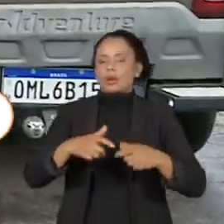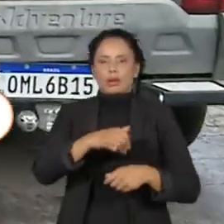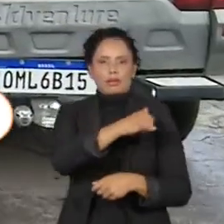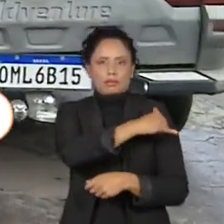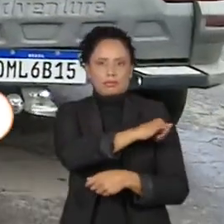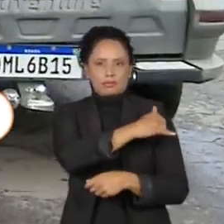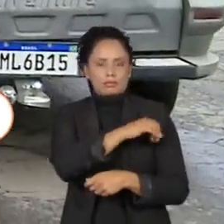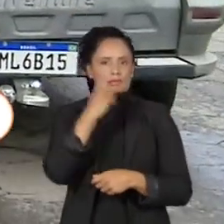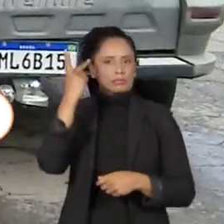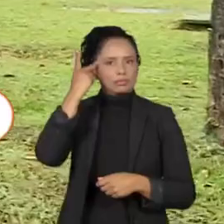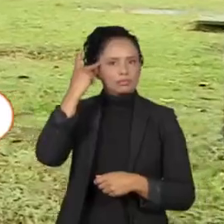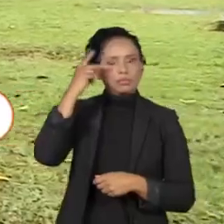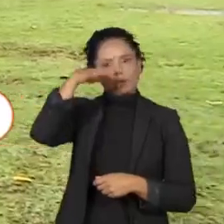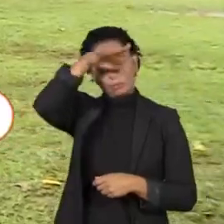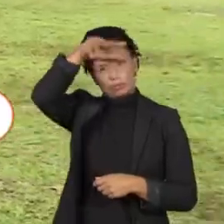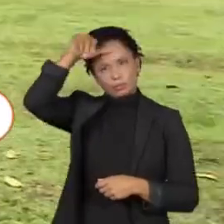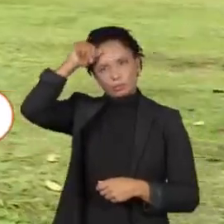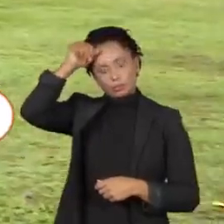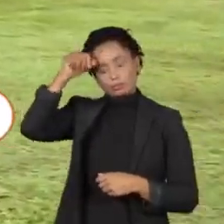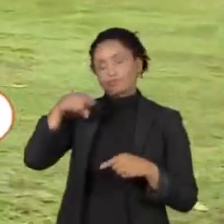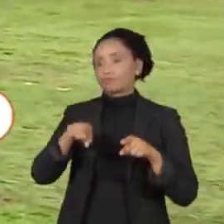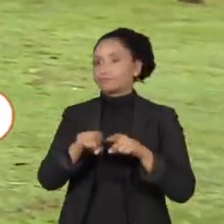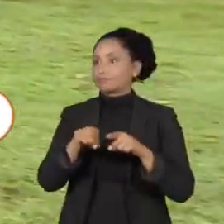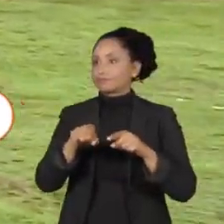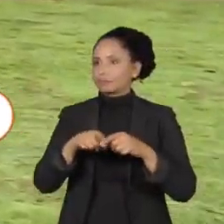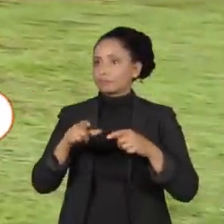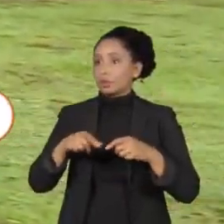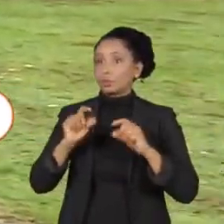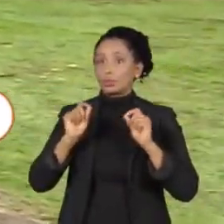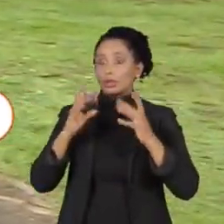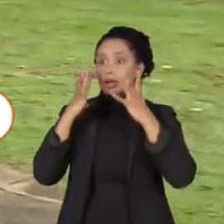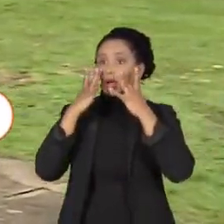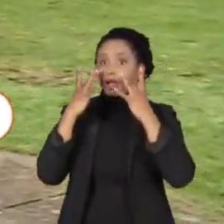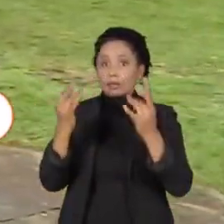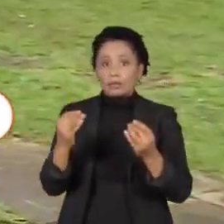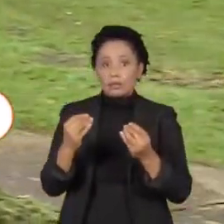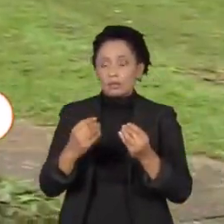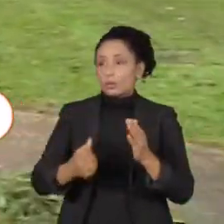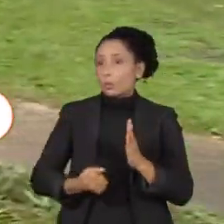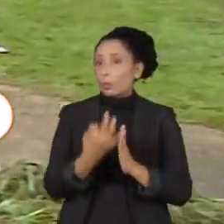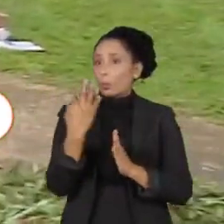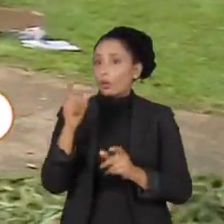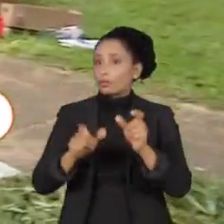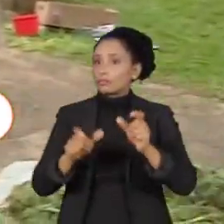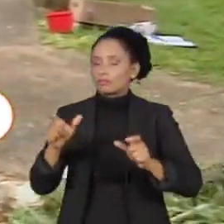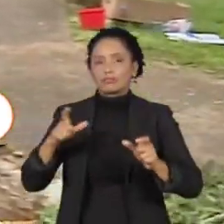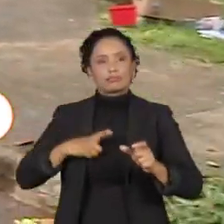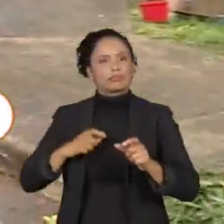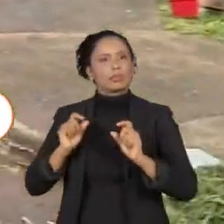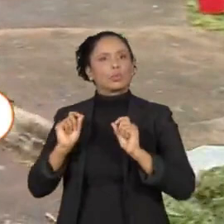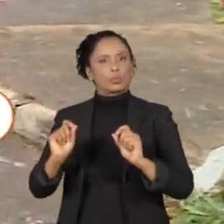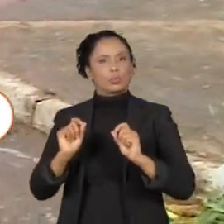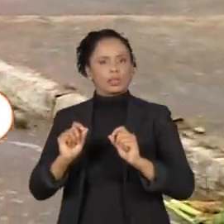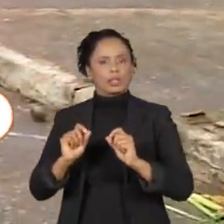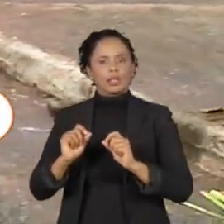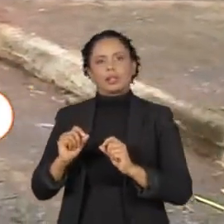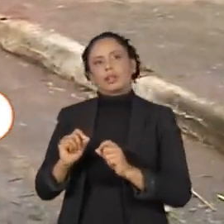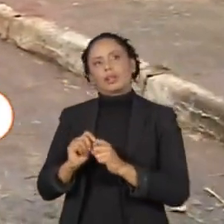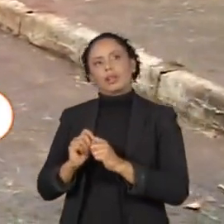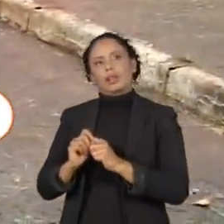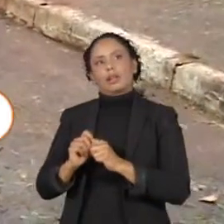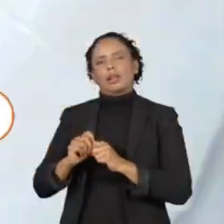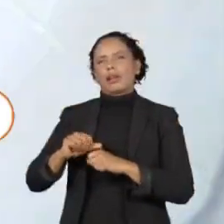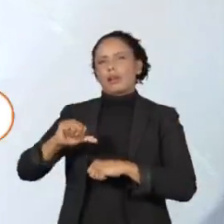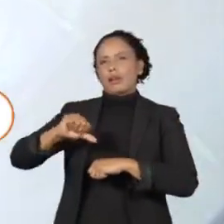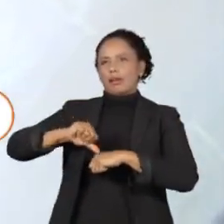e Mato Grosso. Os números chamam a atenção porque novas subvariantes da Ômicron já estão em circulação